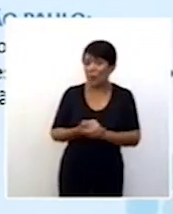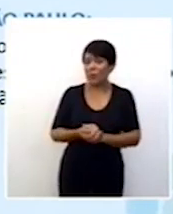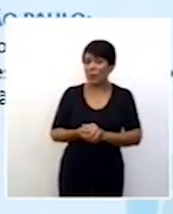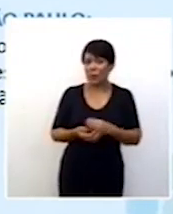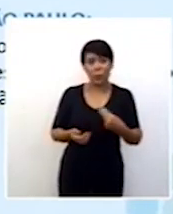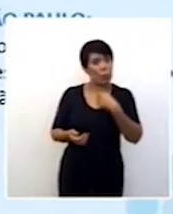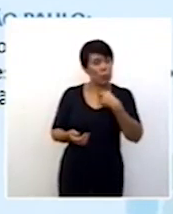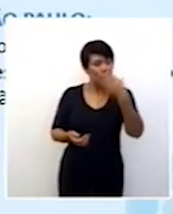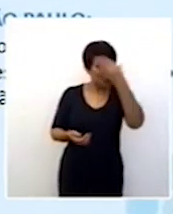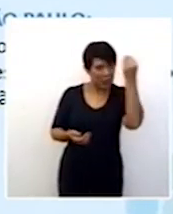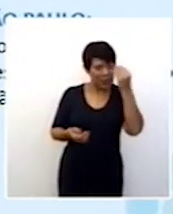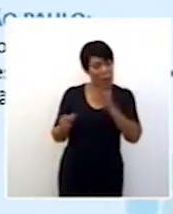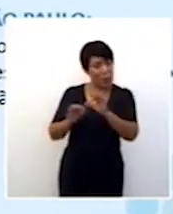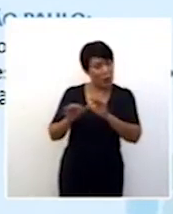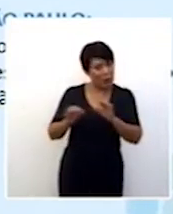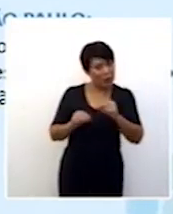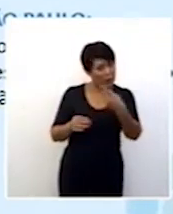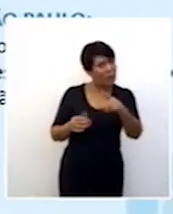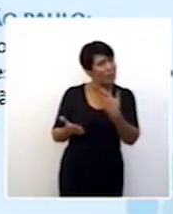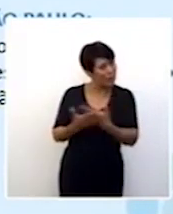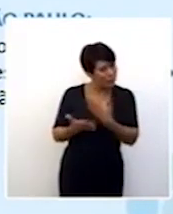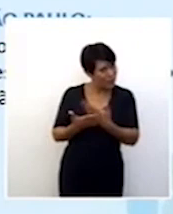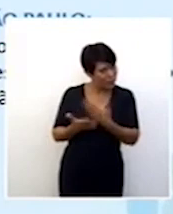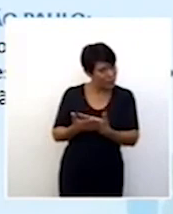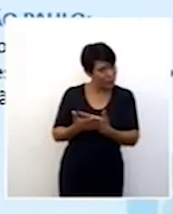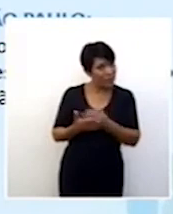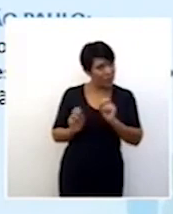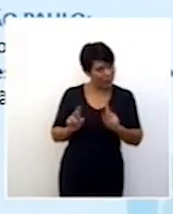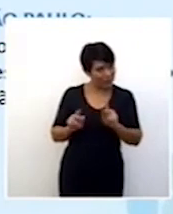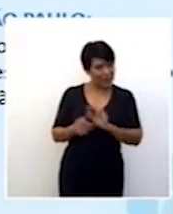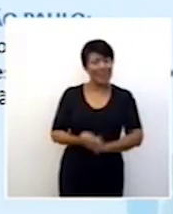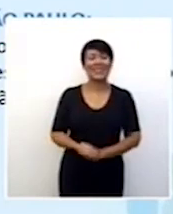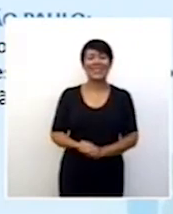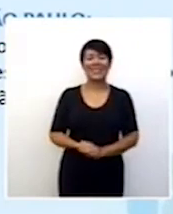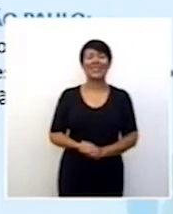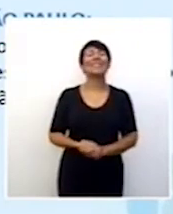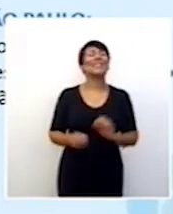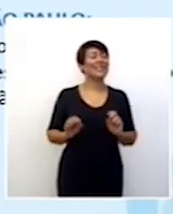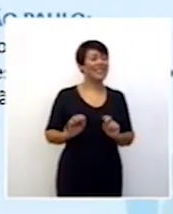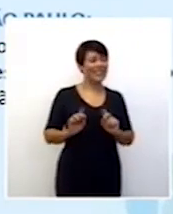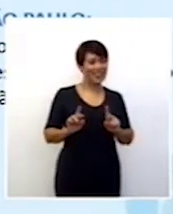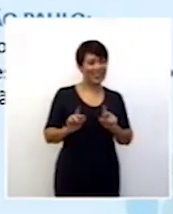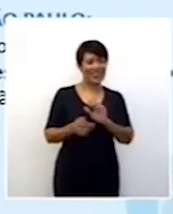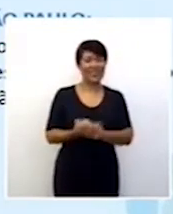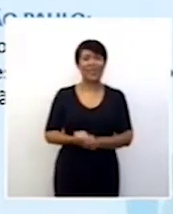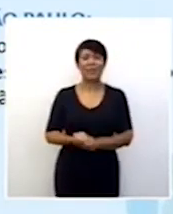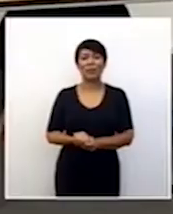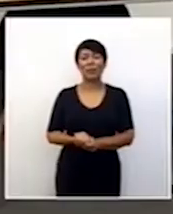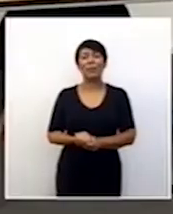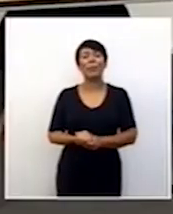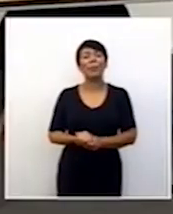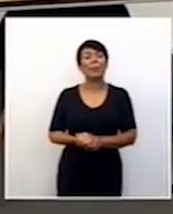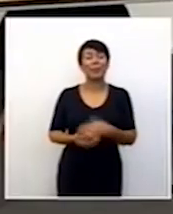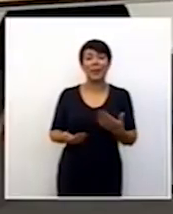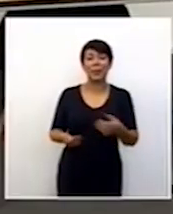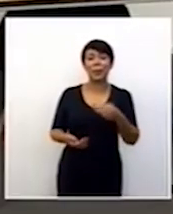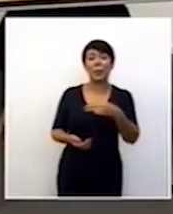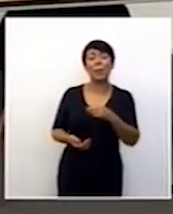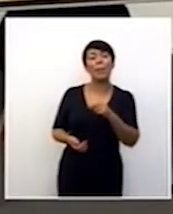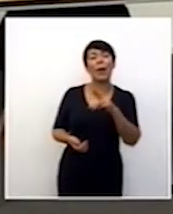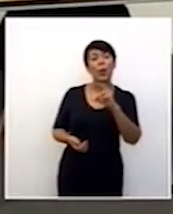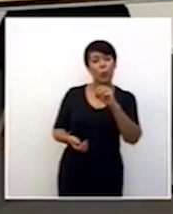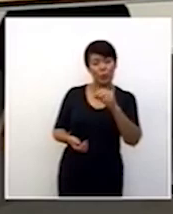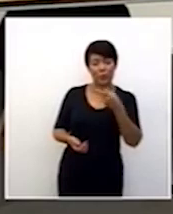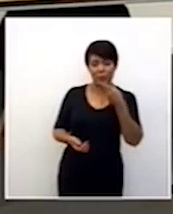isso, organize seus estudos, tenham autonomia de aprendizado. Vamos lá? Muito bem. Bom, Mauro leu pra gente sobre